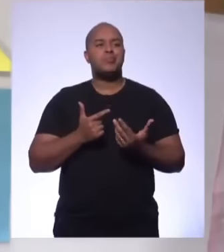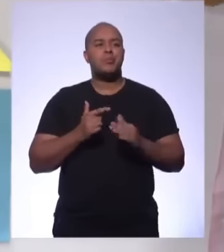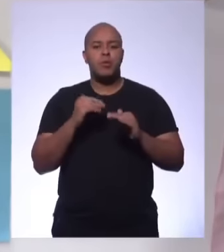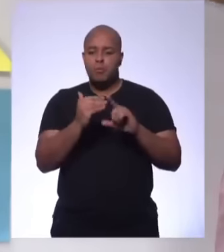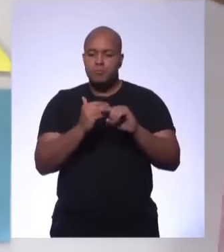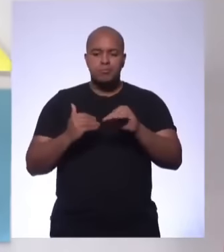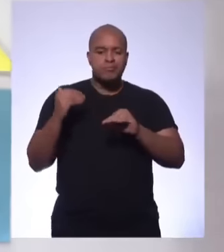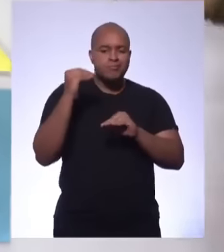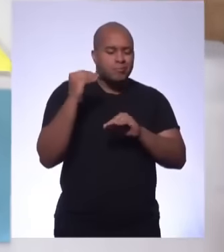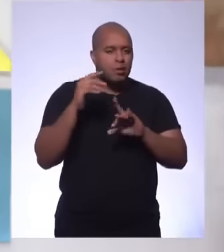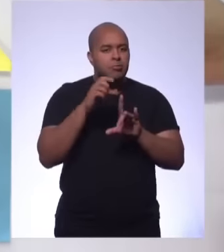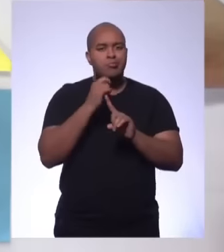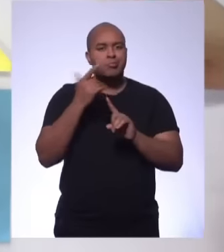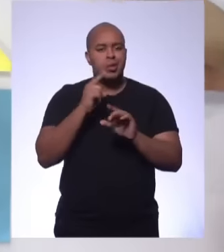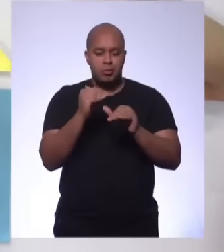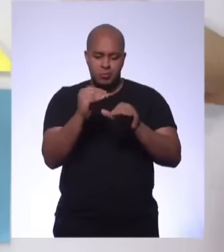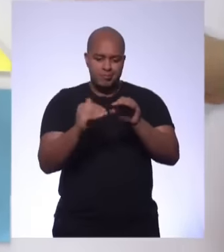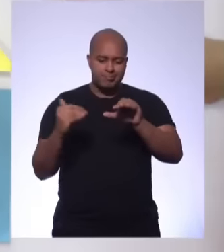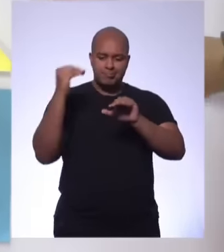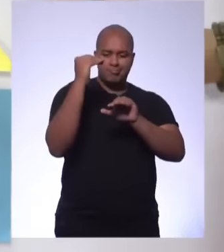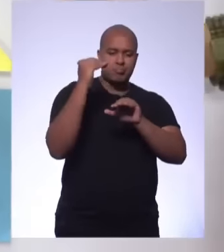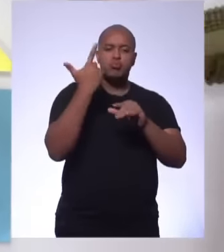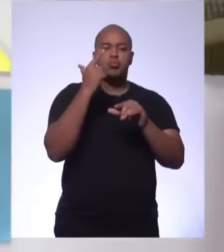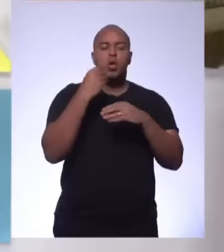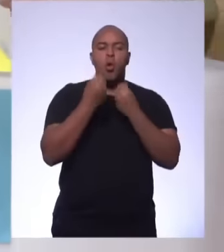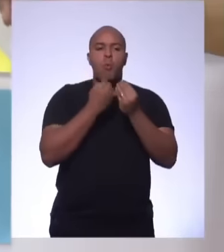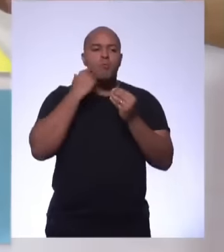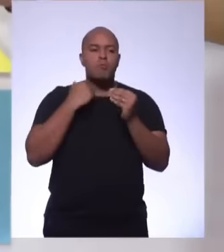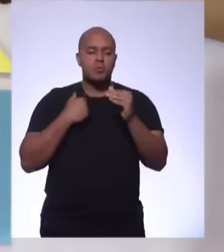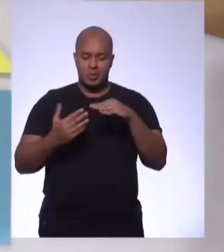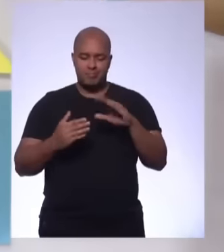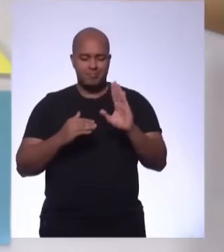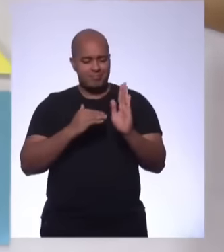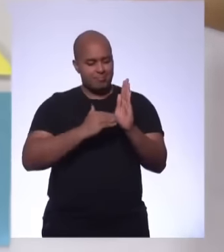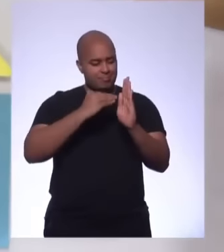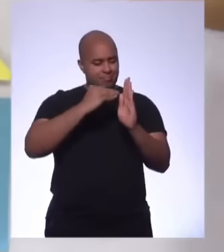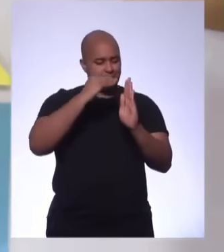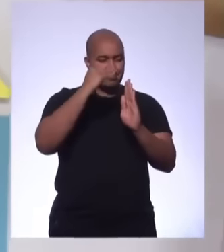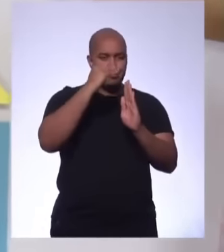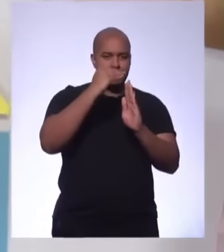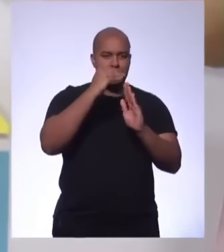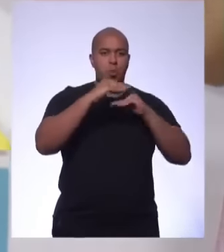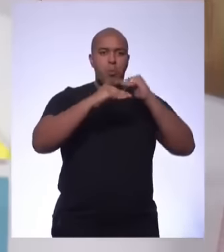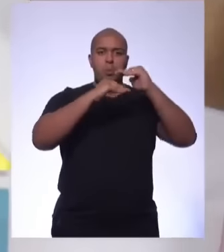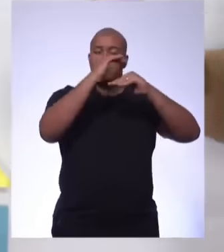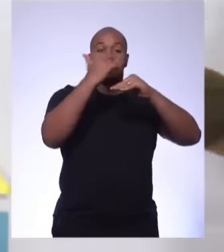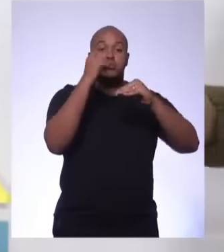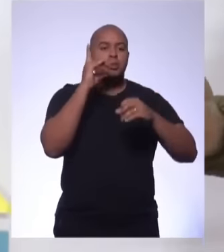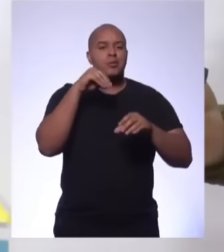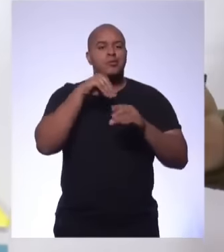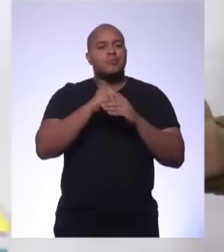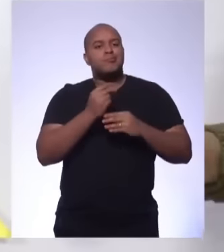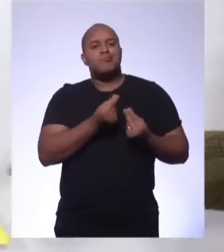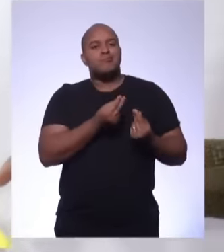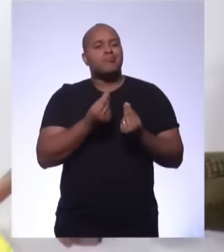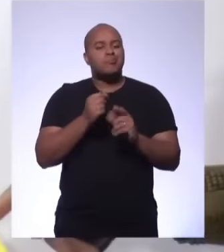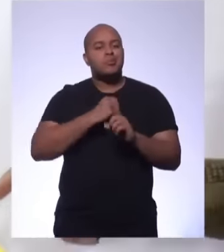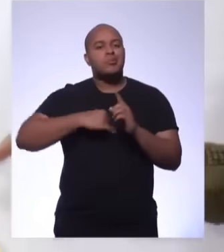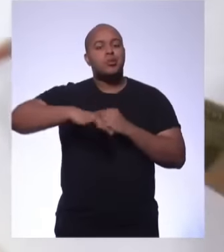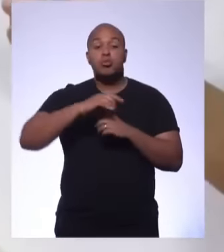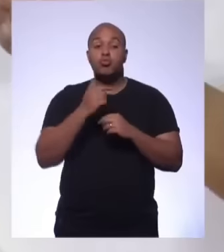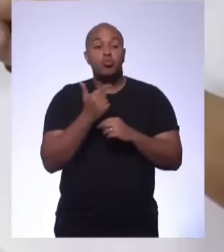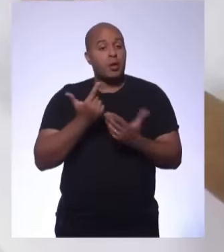ascensão social. Ó, essa sociedade não tem como você ascender socialmente, certo? Então,